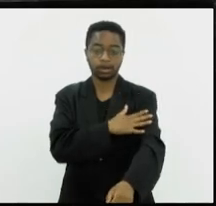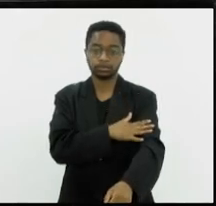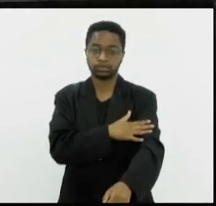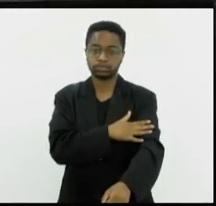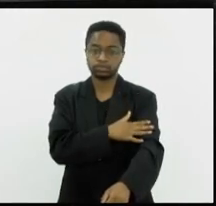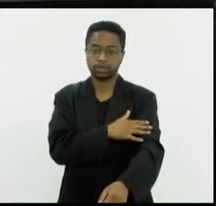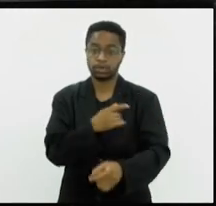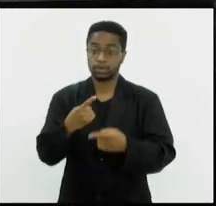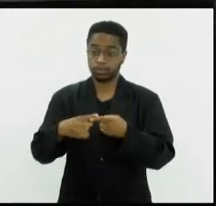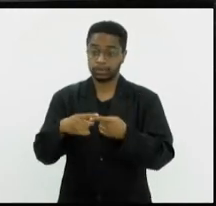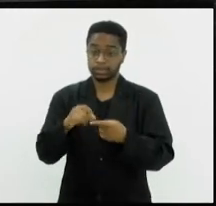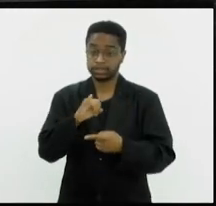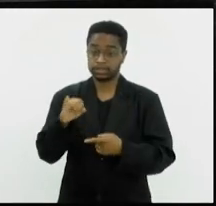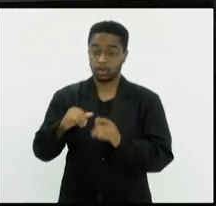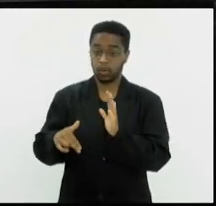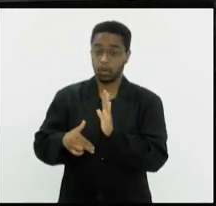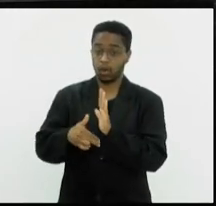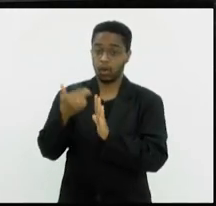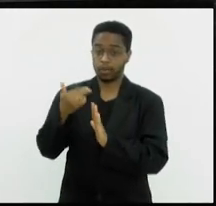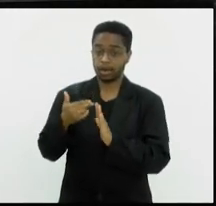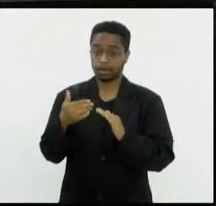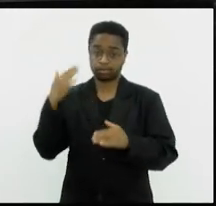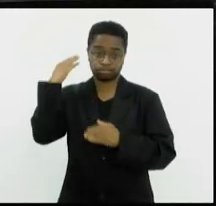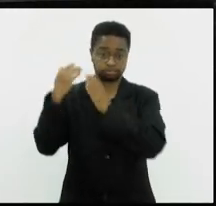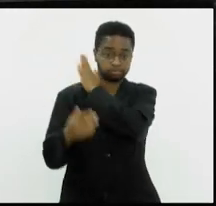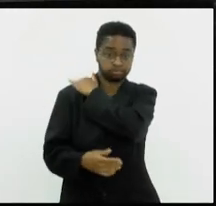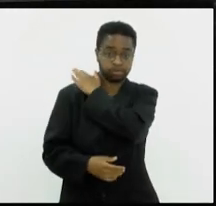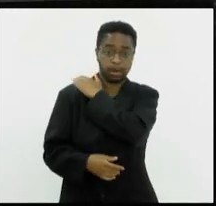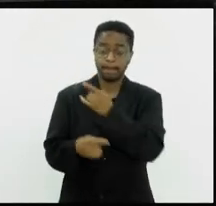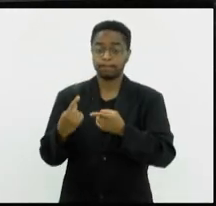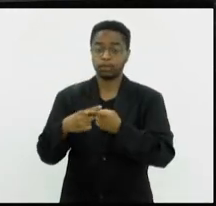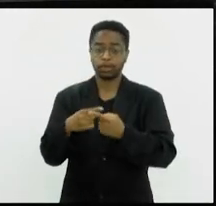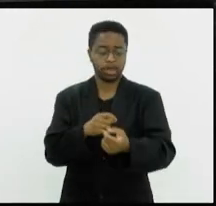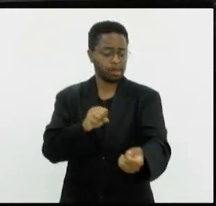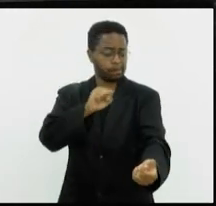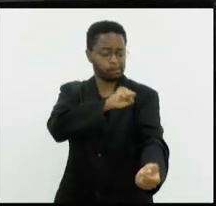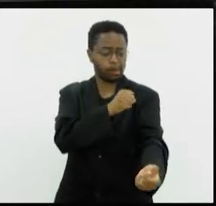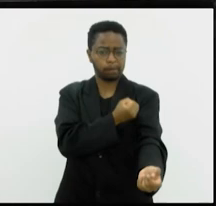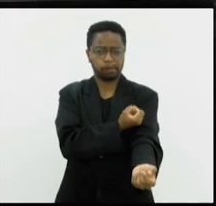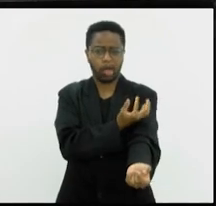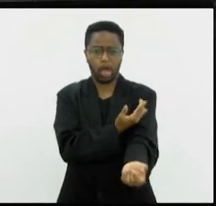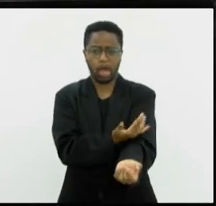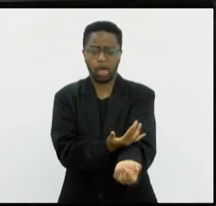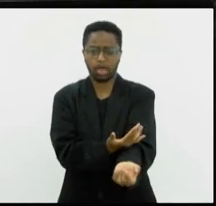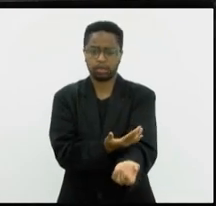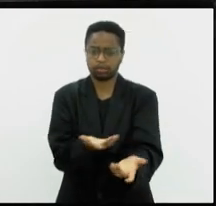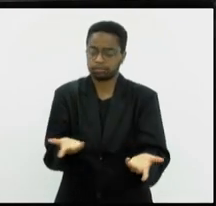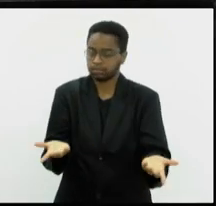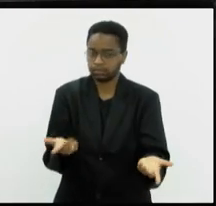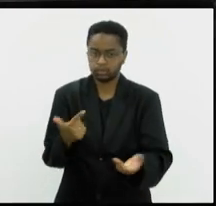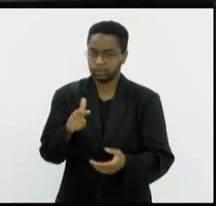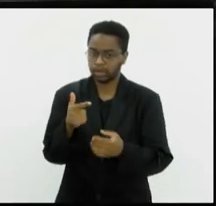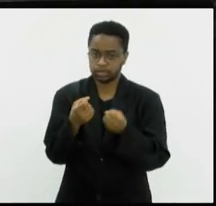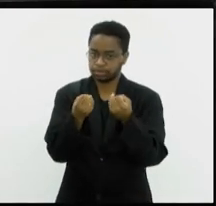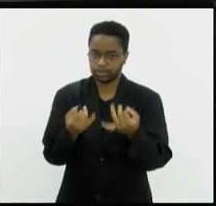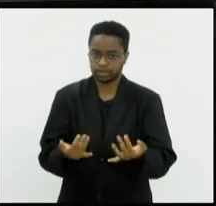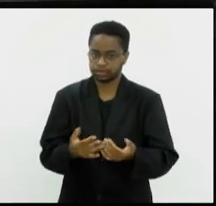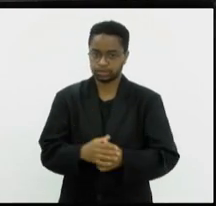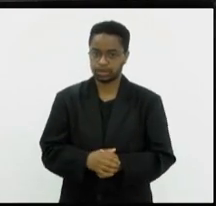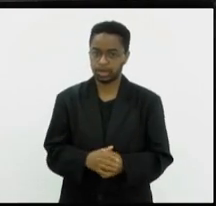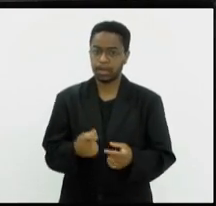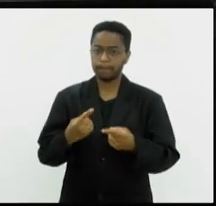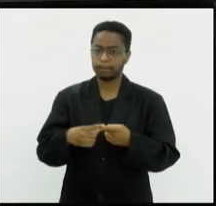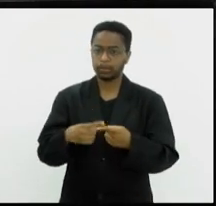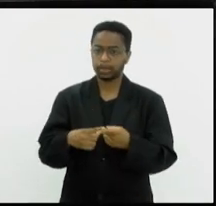porque se você opera a coluna como é que o seu braço sai carne viva Não tem qualquer justificativa outra coisa e por que no Saiu em